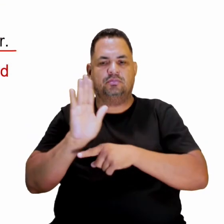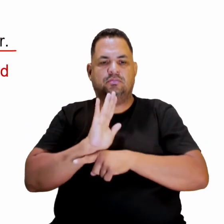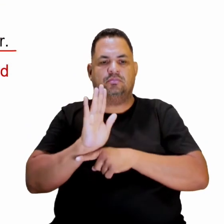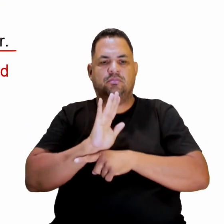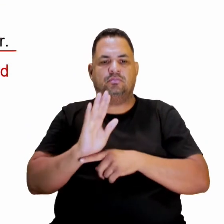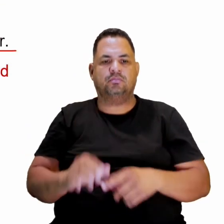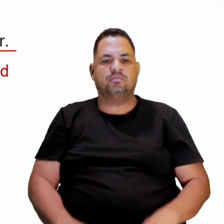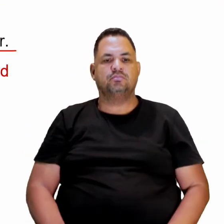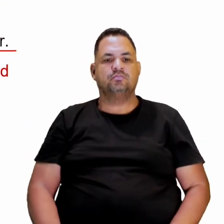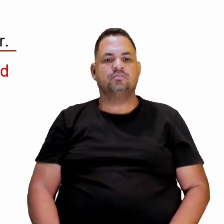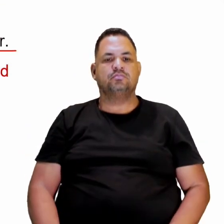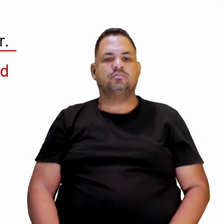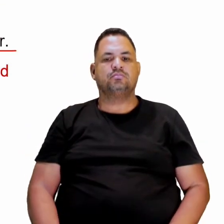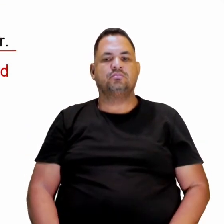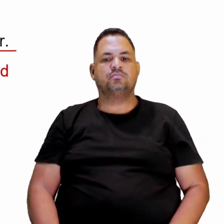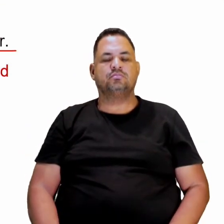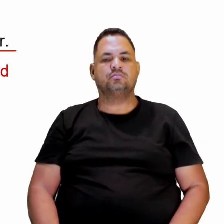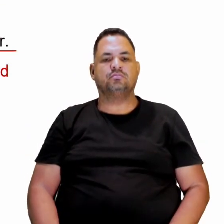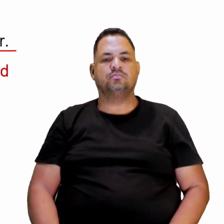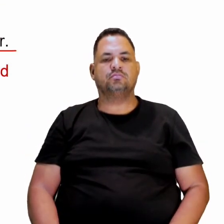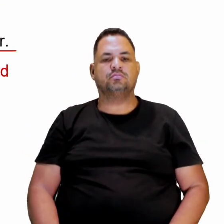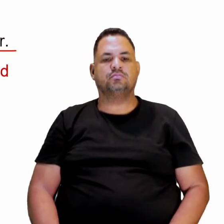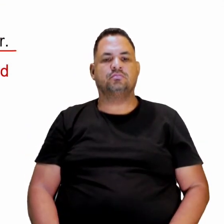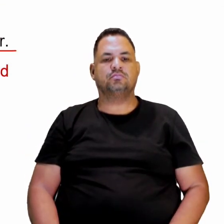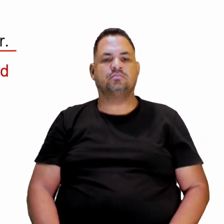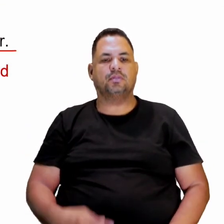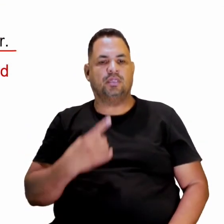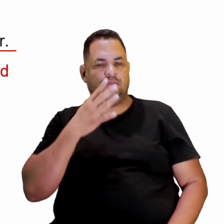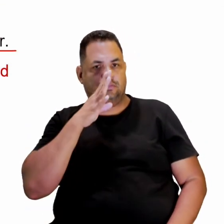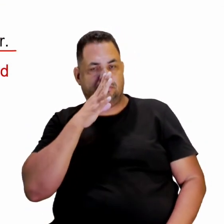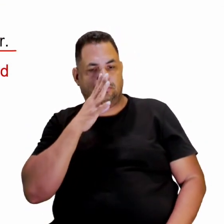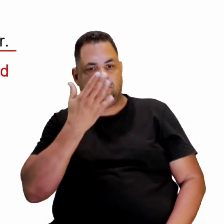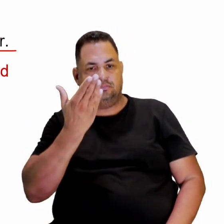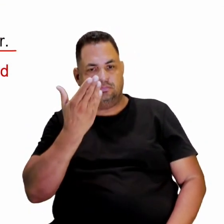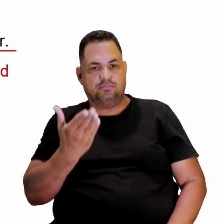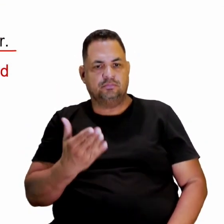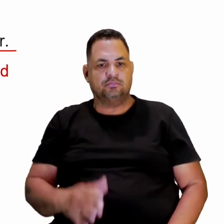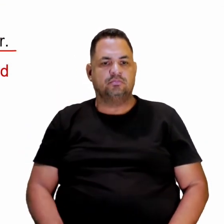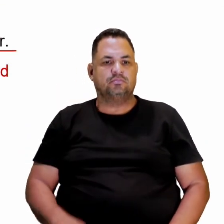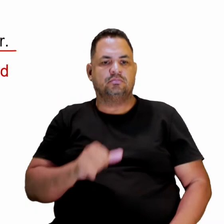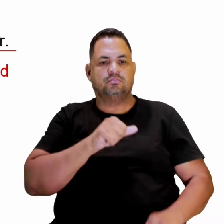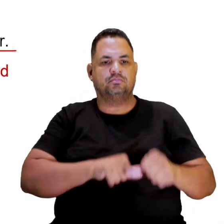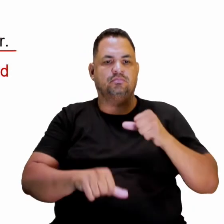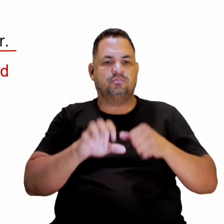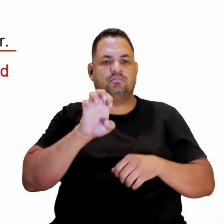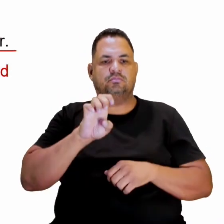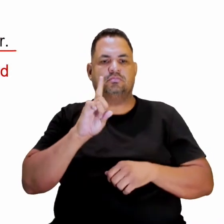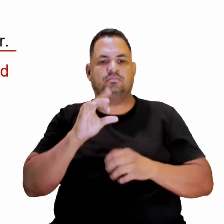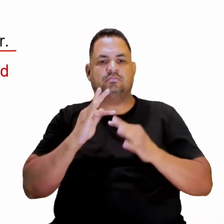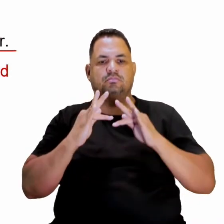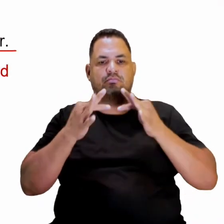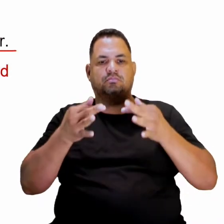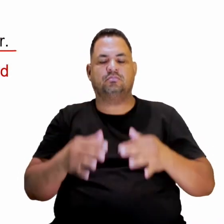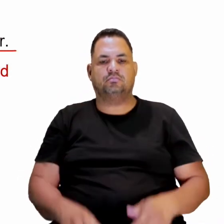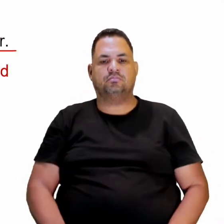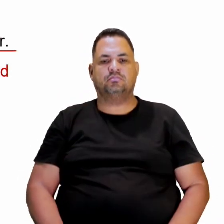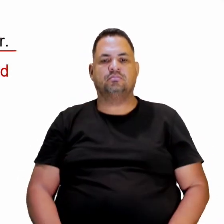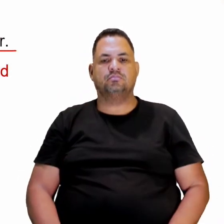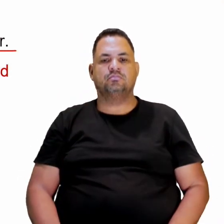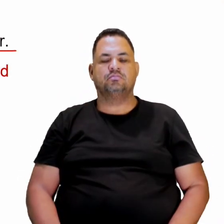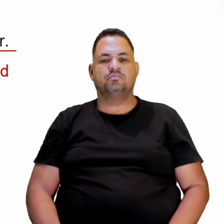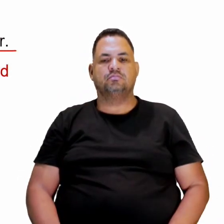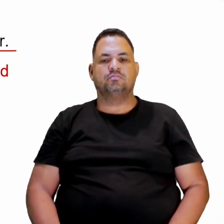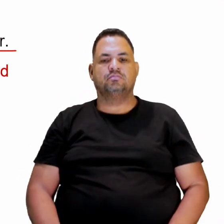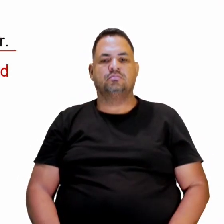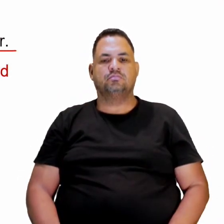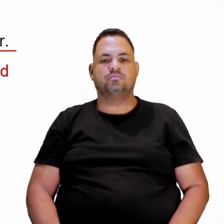There he watched, ou seja, lá ele assistiu, que passou para cá com ED no final, regra geral. A movie